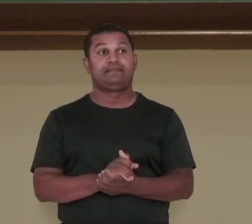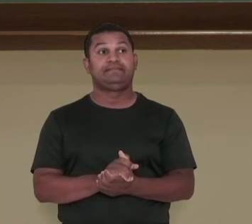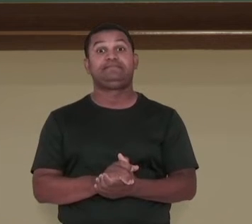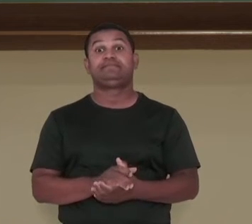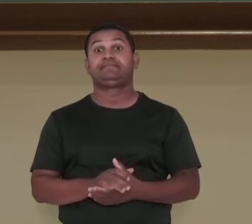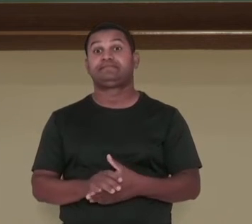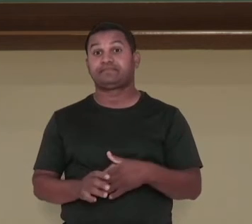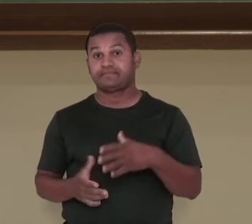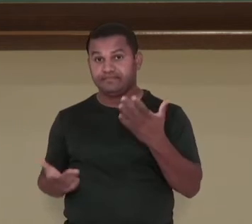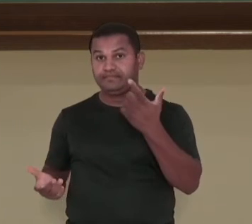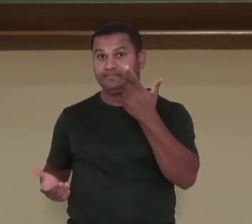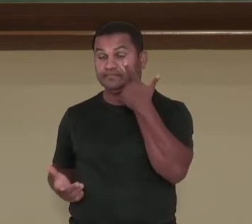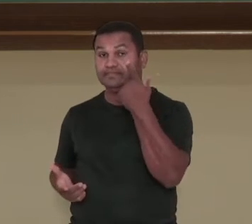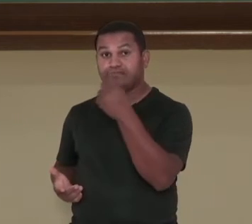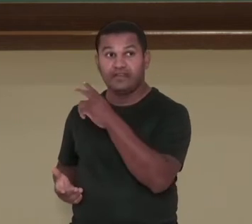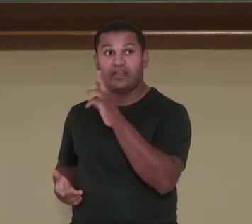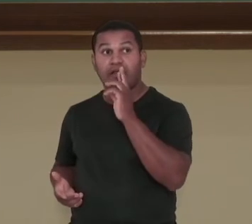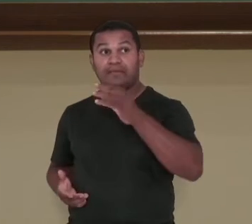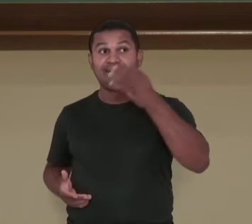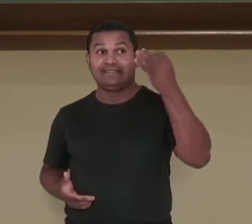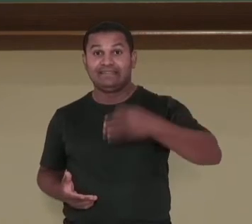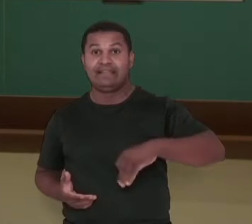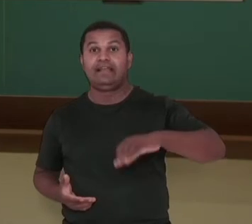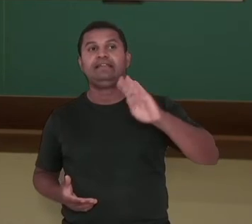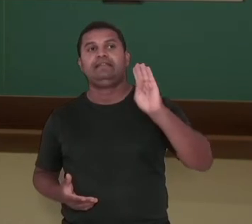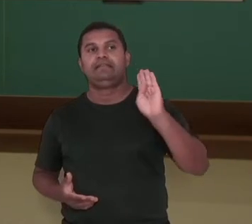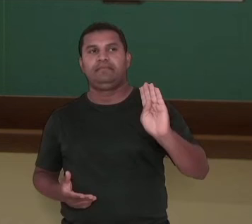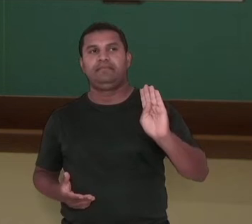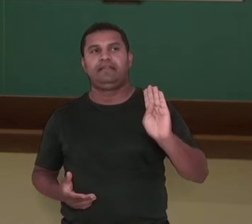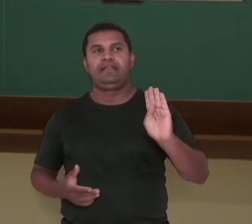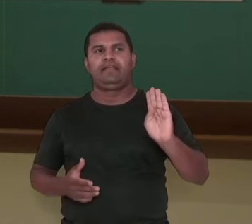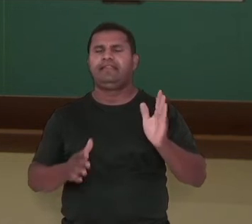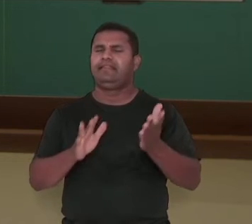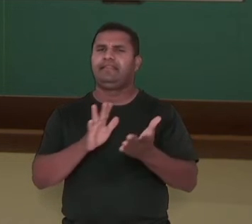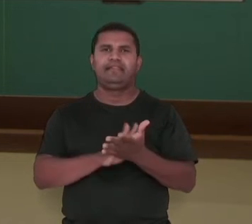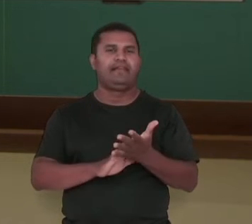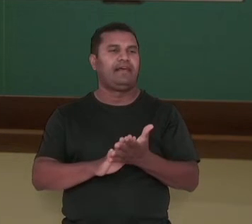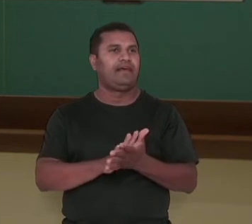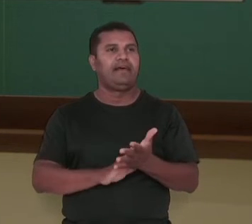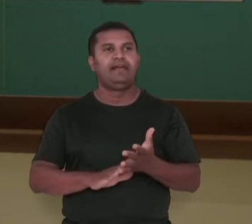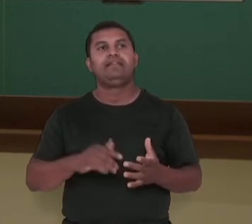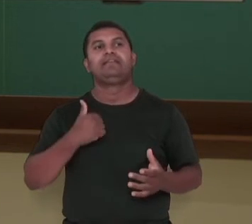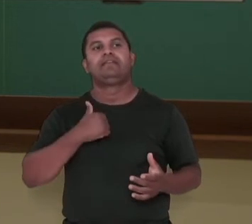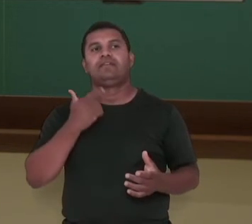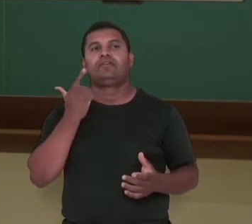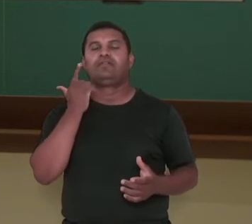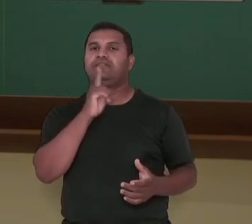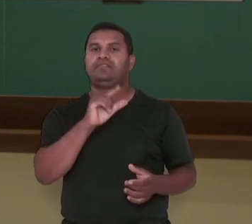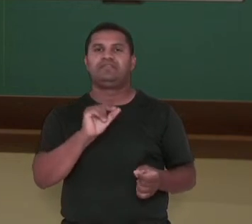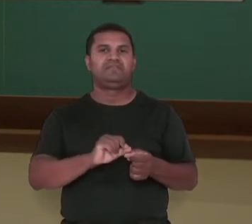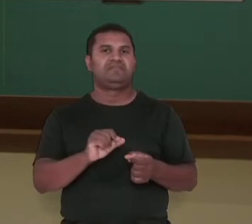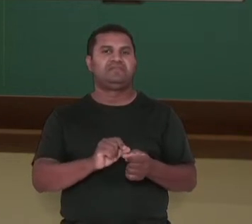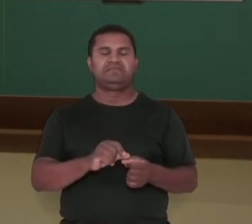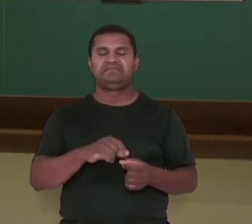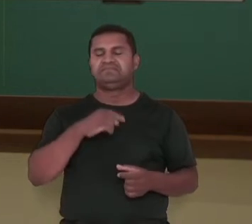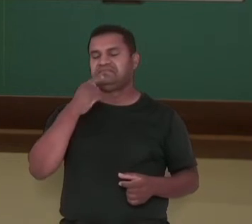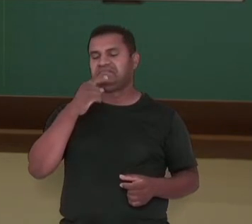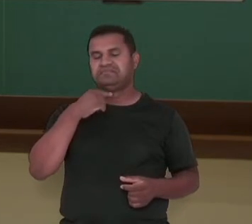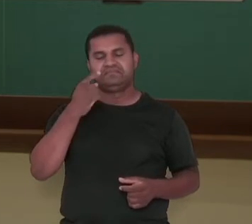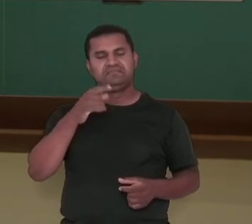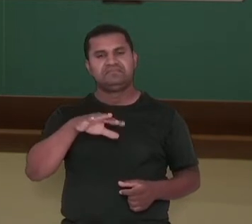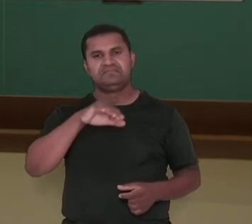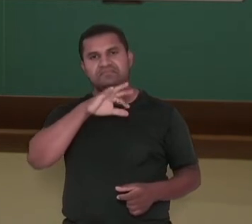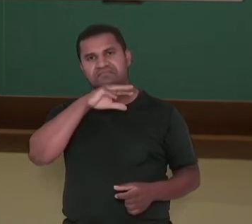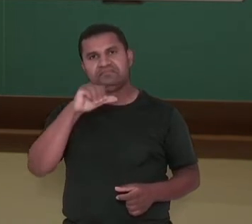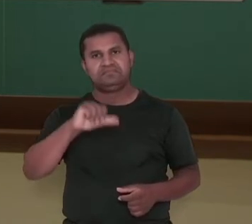E aí, resposta certa, letra B, estava muito fácil, né? Não há nada que eu possa fazer, então não